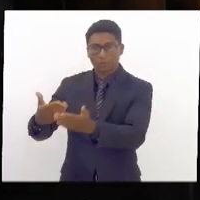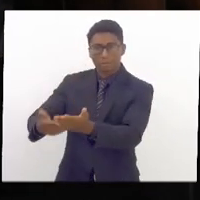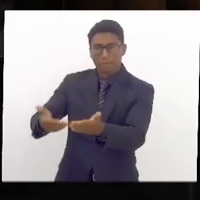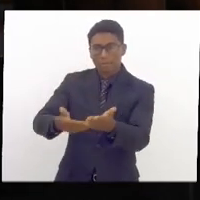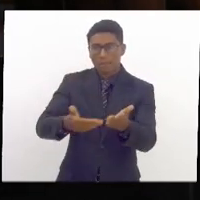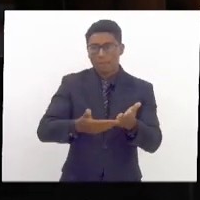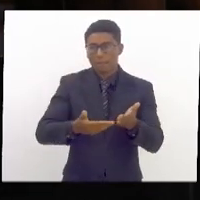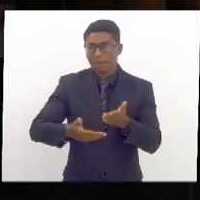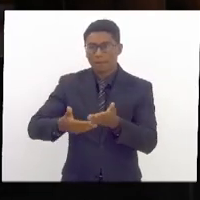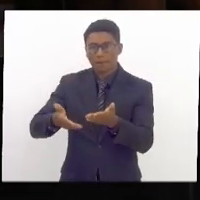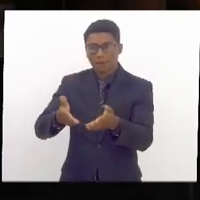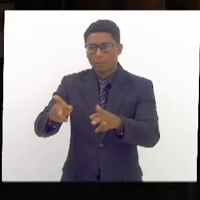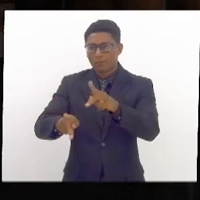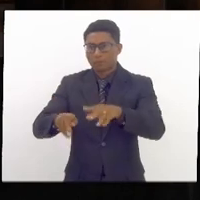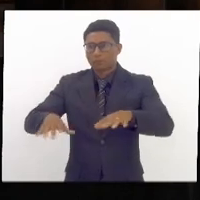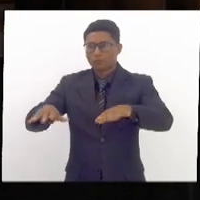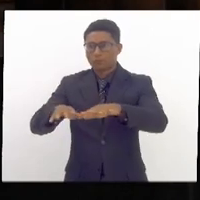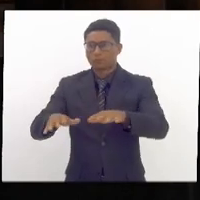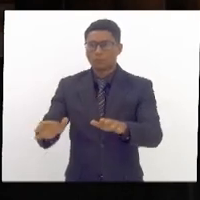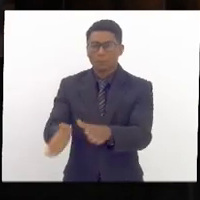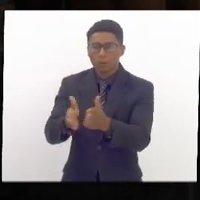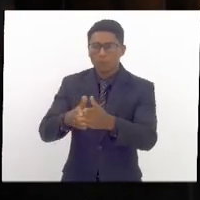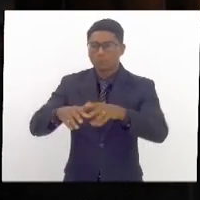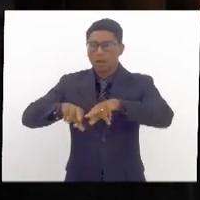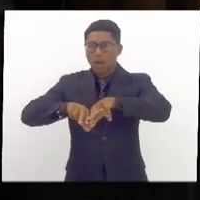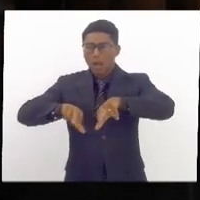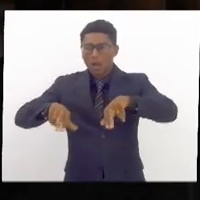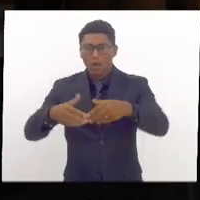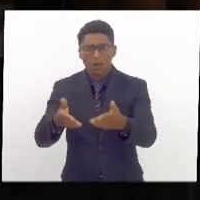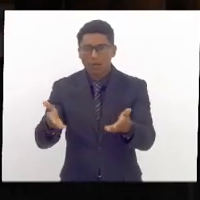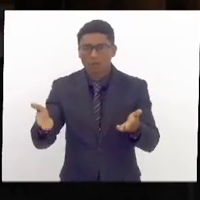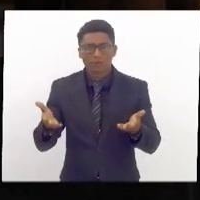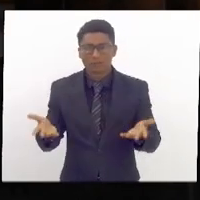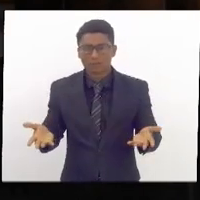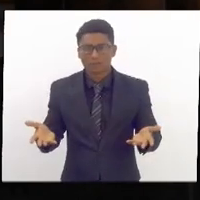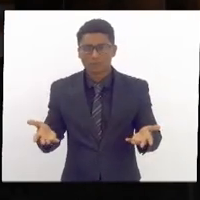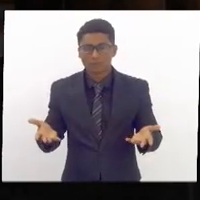da população. Outro elemento que me parece importante,